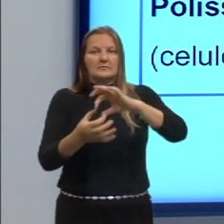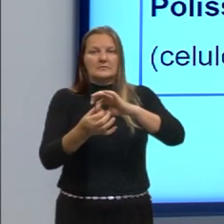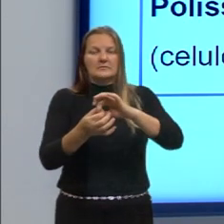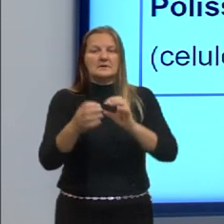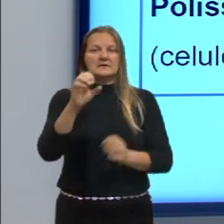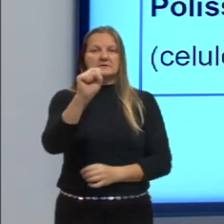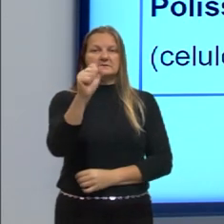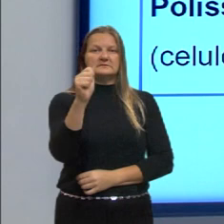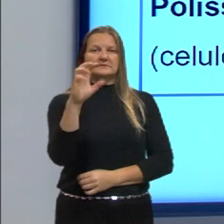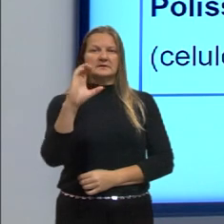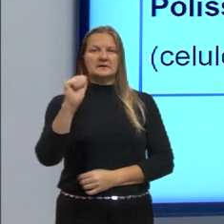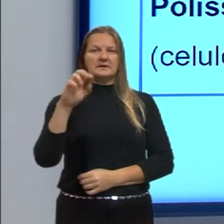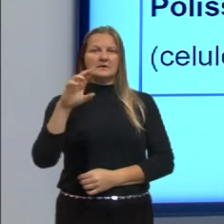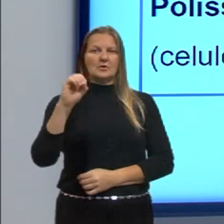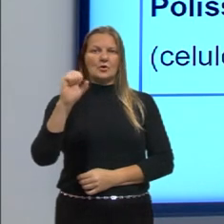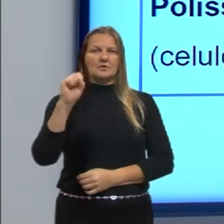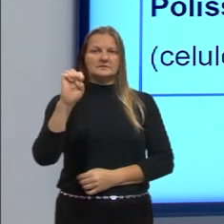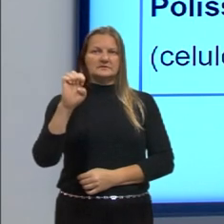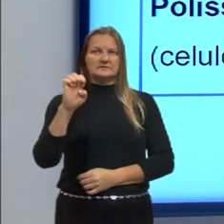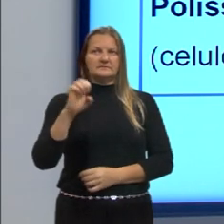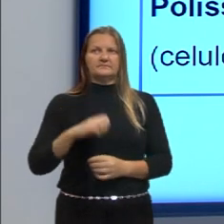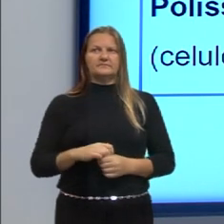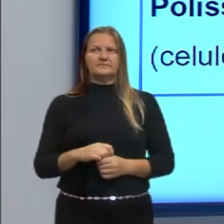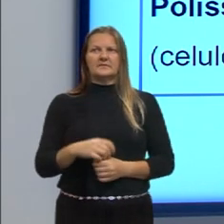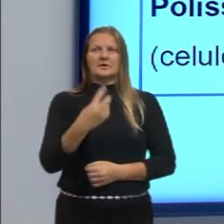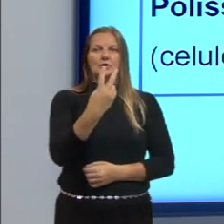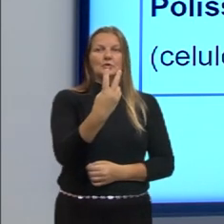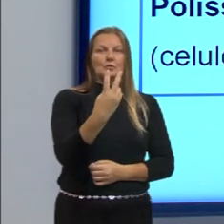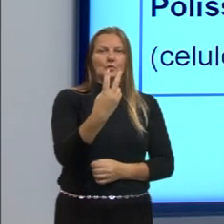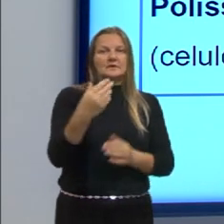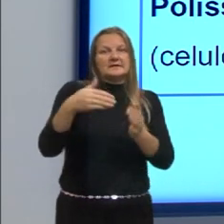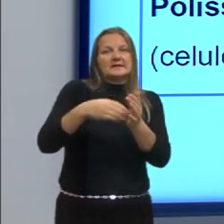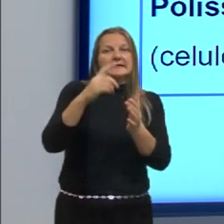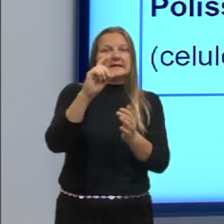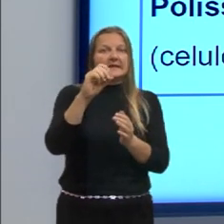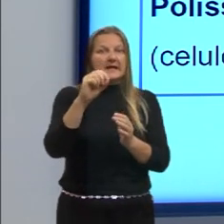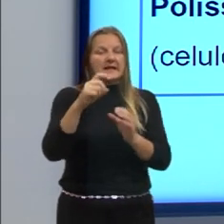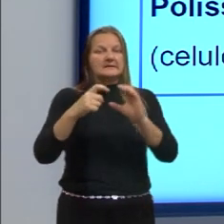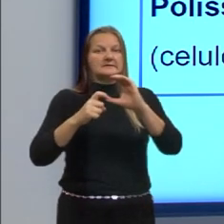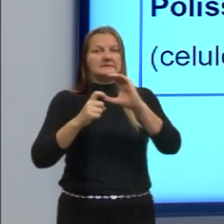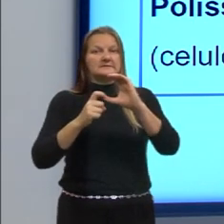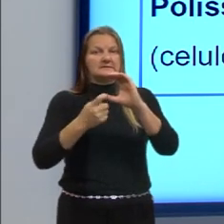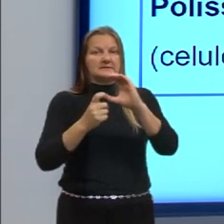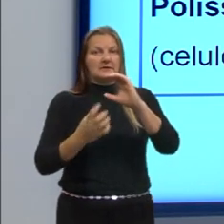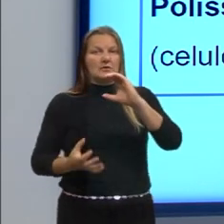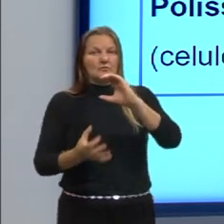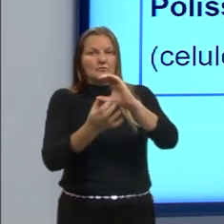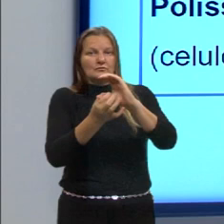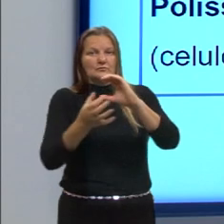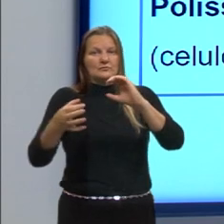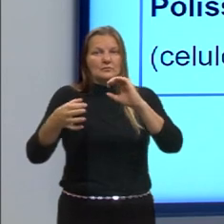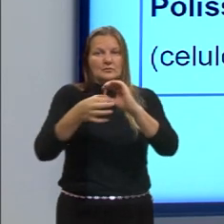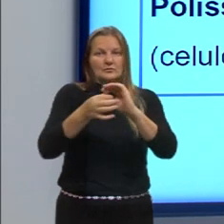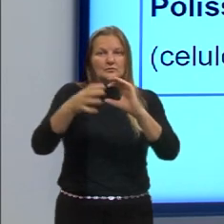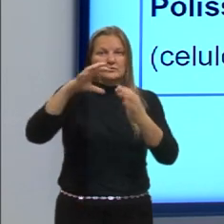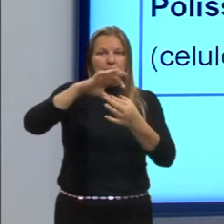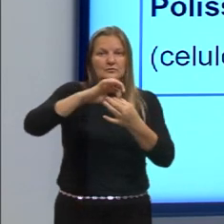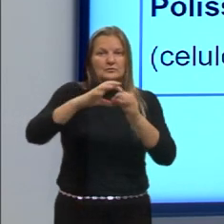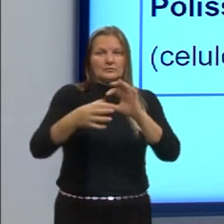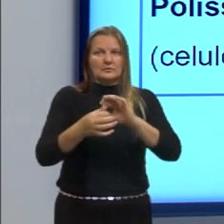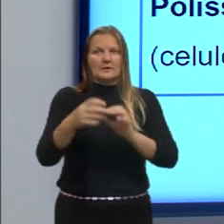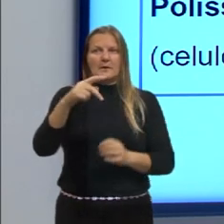a união de dois a 10 monossacarídeos tá ligados entre si formando os oligos sacarídeos e os